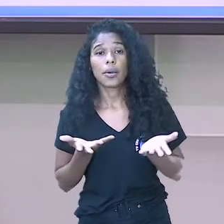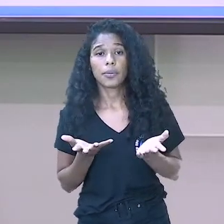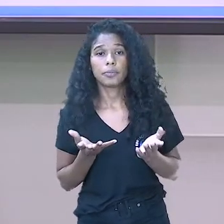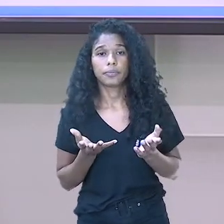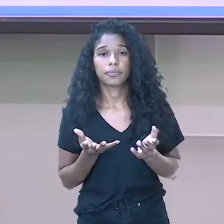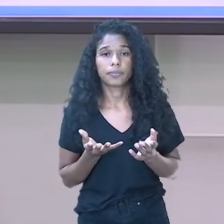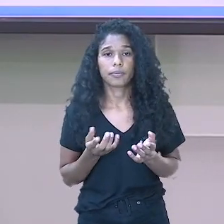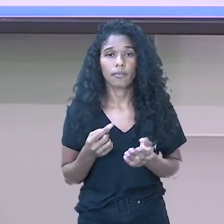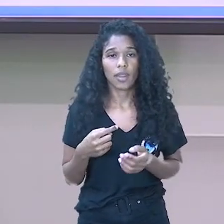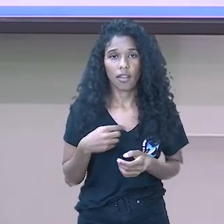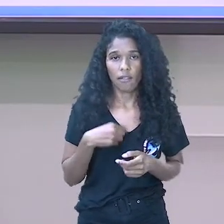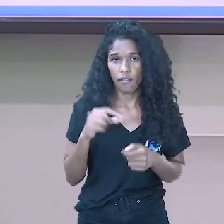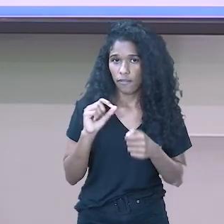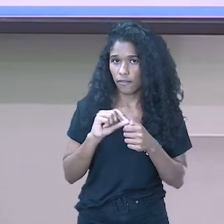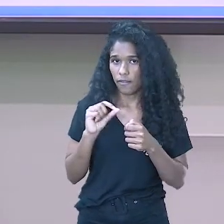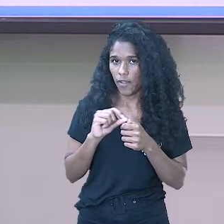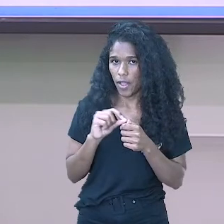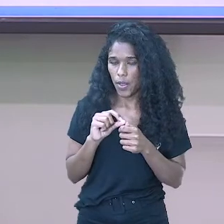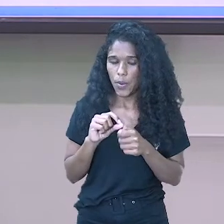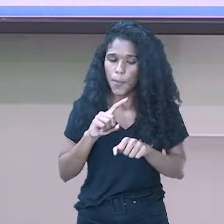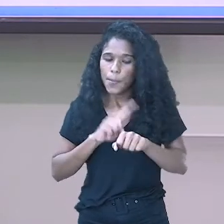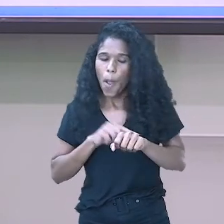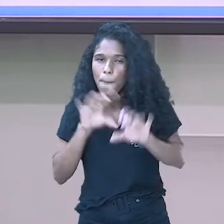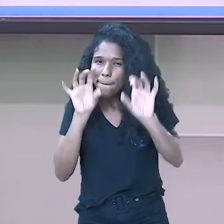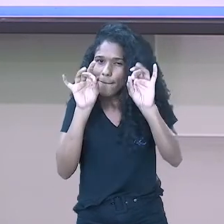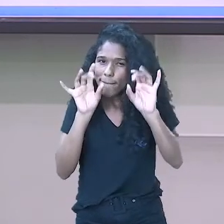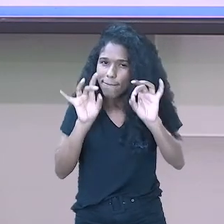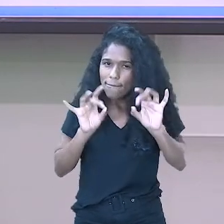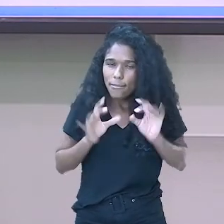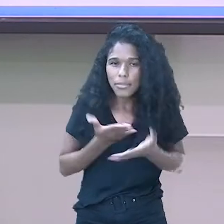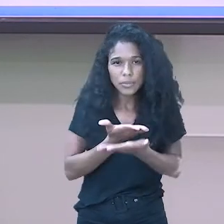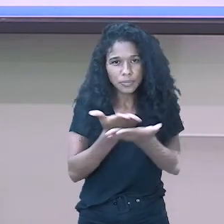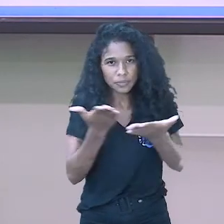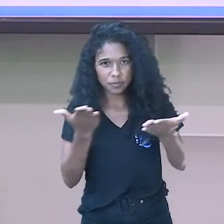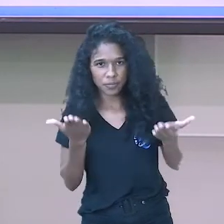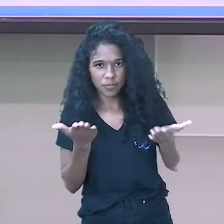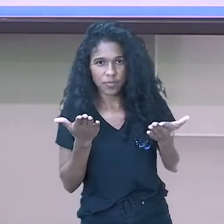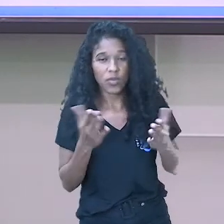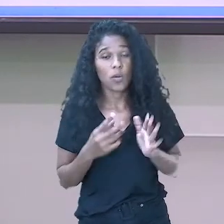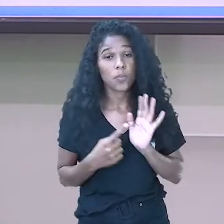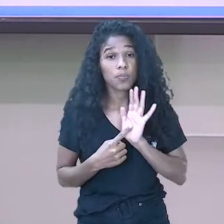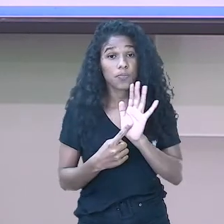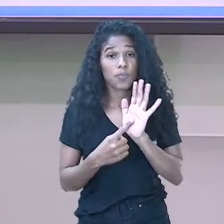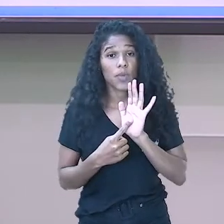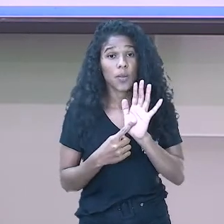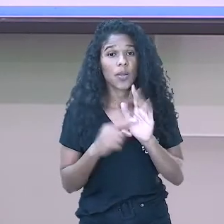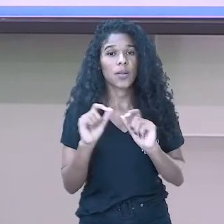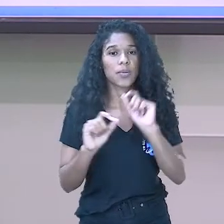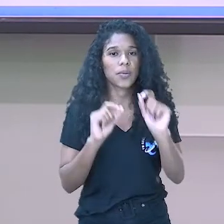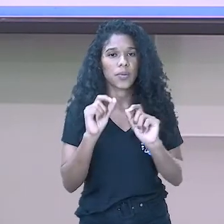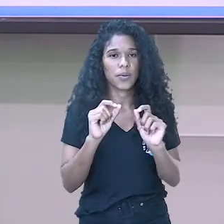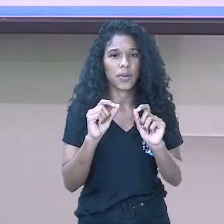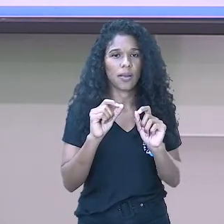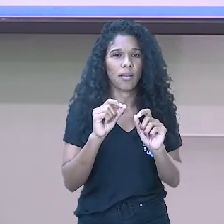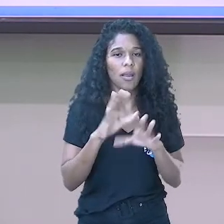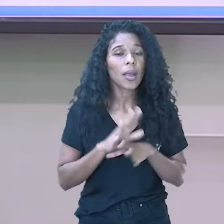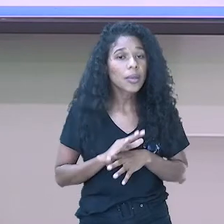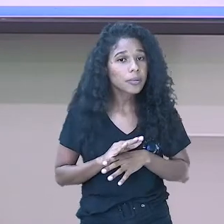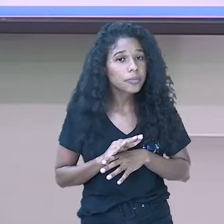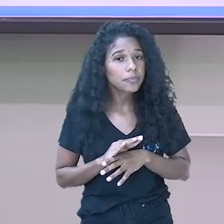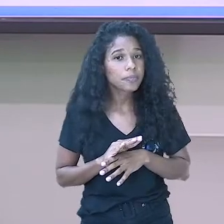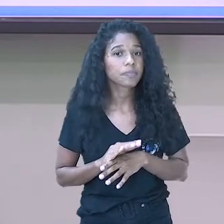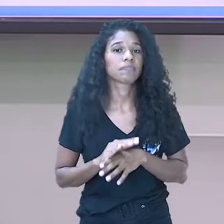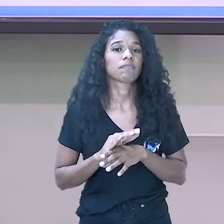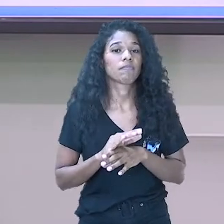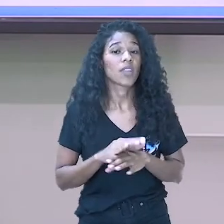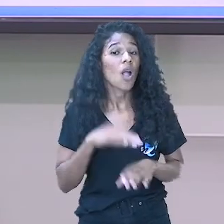fazer um momento aqui super interessante para vocês. Vou trazer uma crônica do Luiz Fernando Veríssimo. O